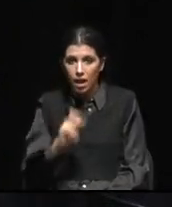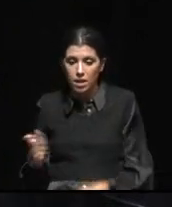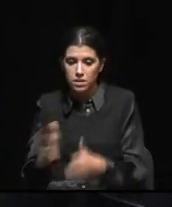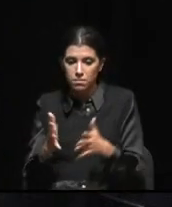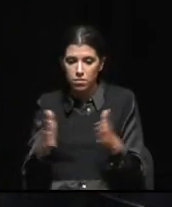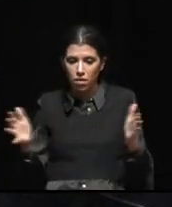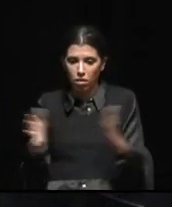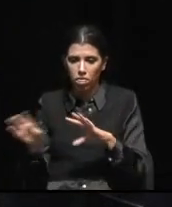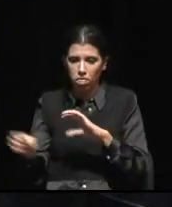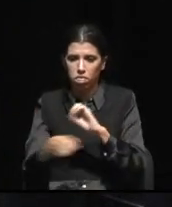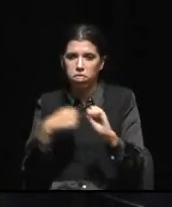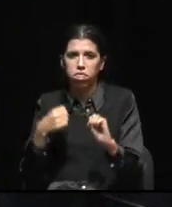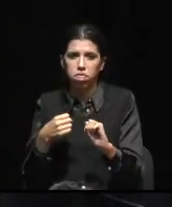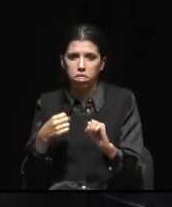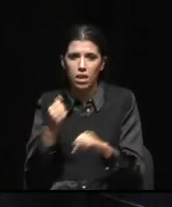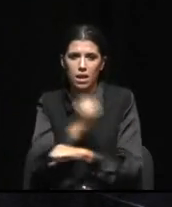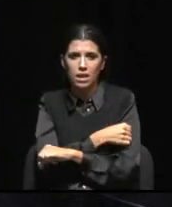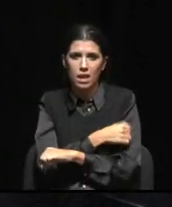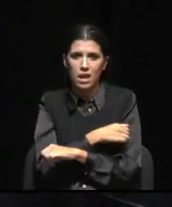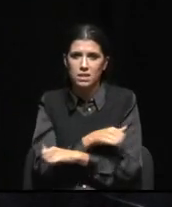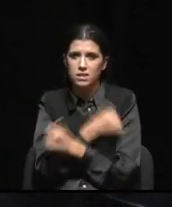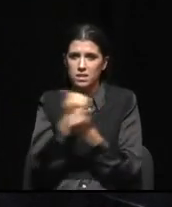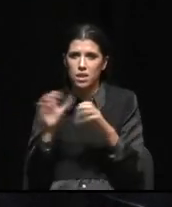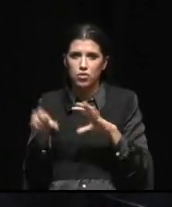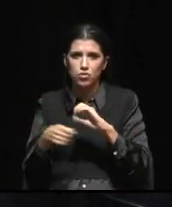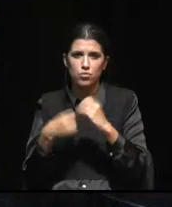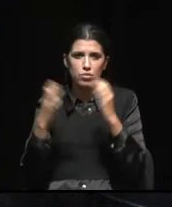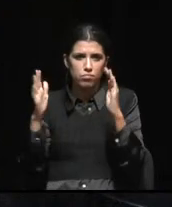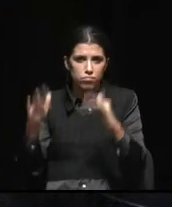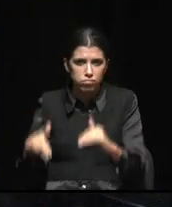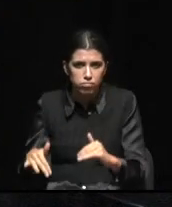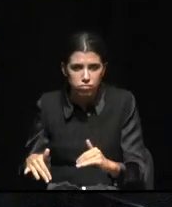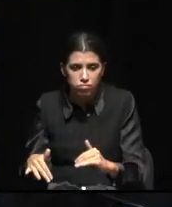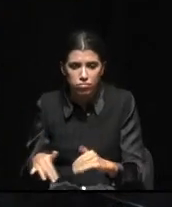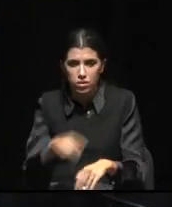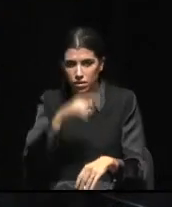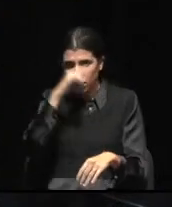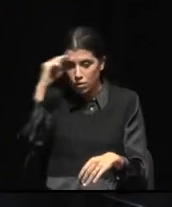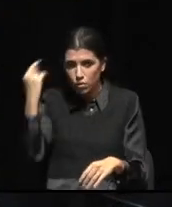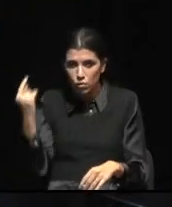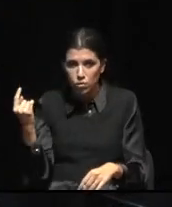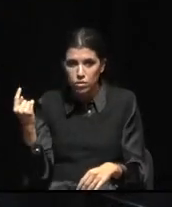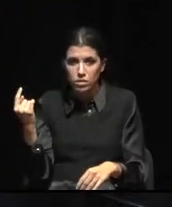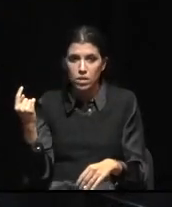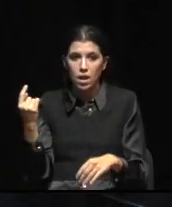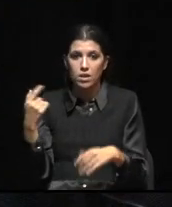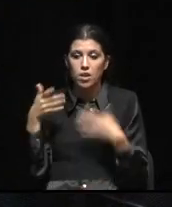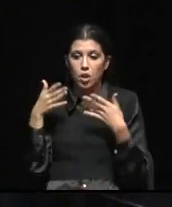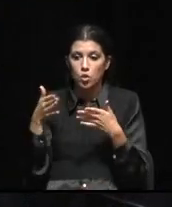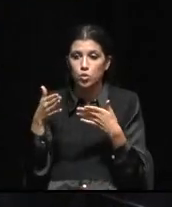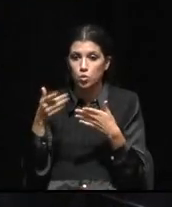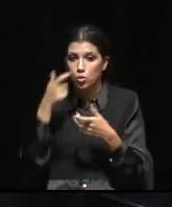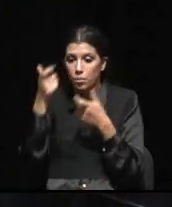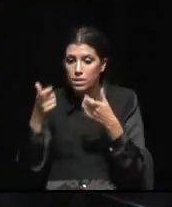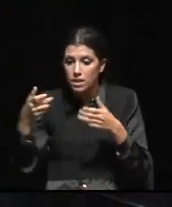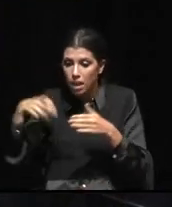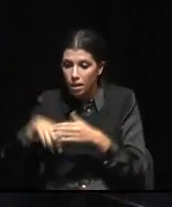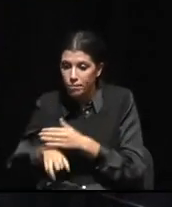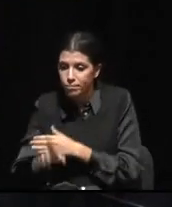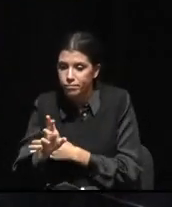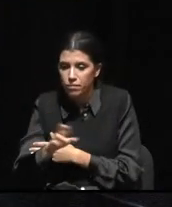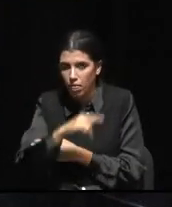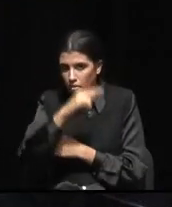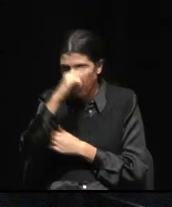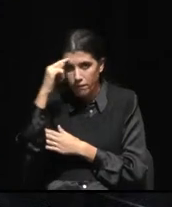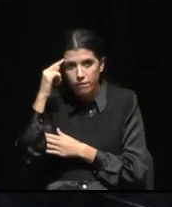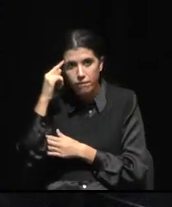reduz Dars combros com casas e cidades destruídas as dificuldades colocadas à chegada da Ajuda humanitária à população civil na